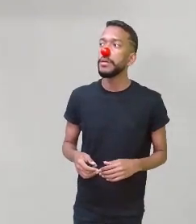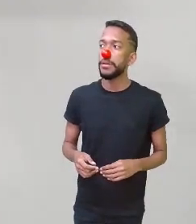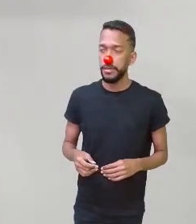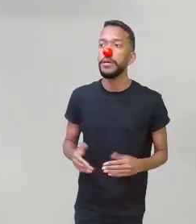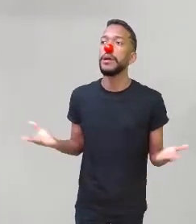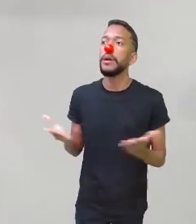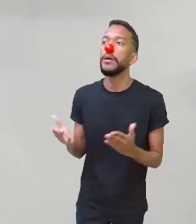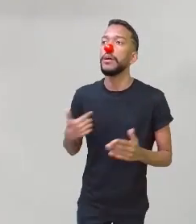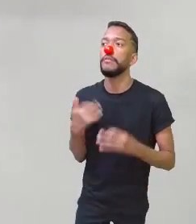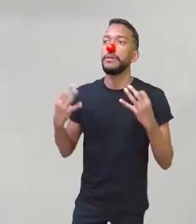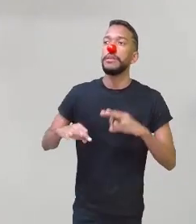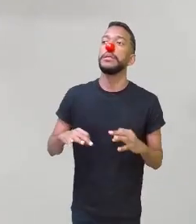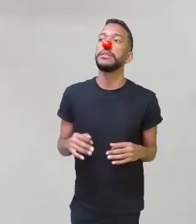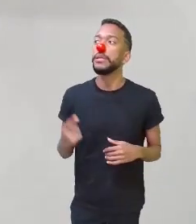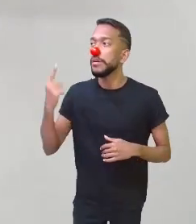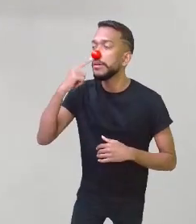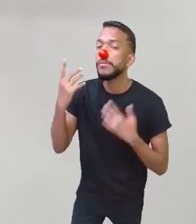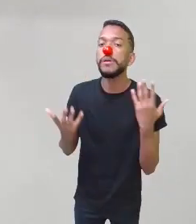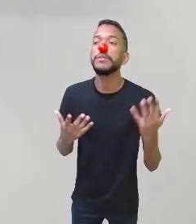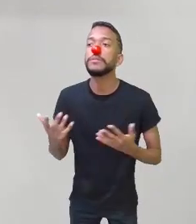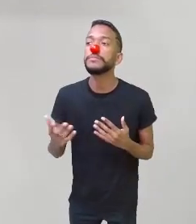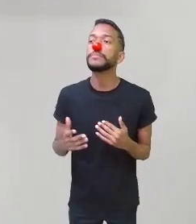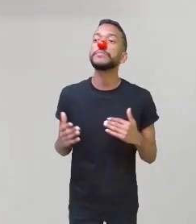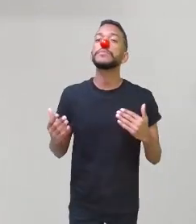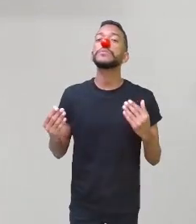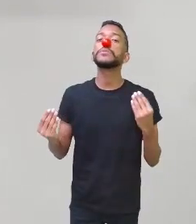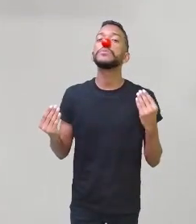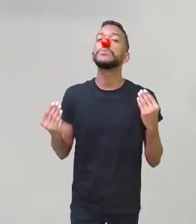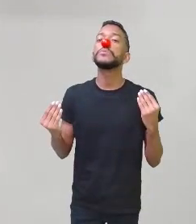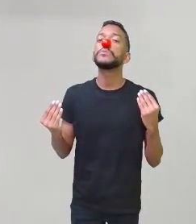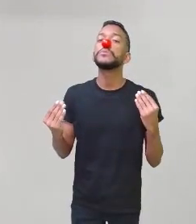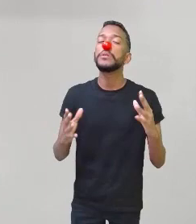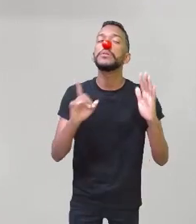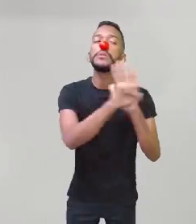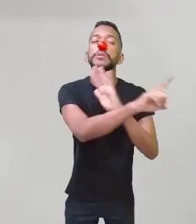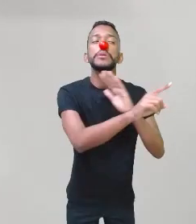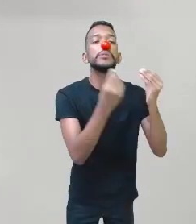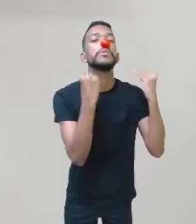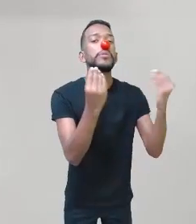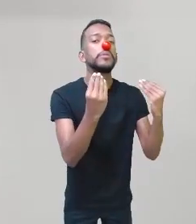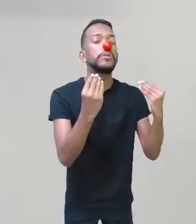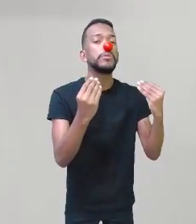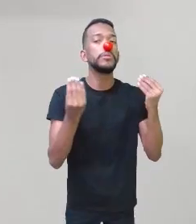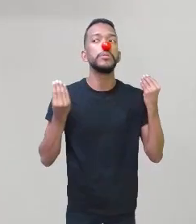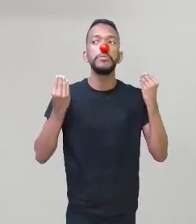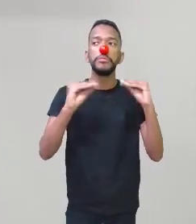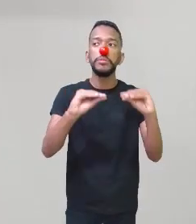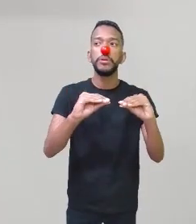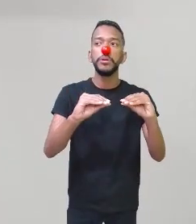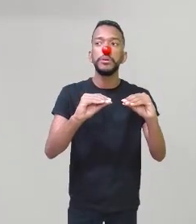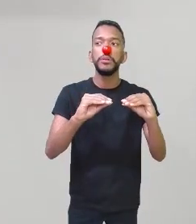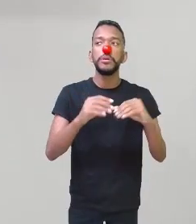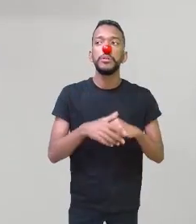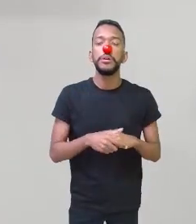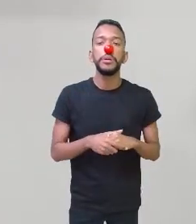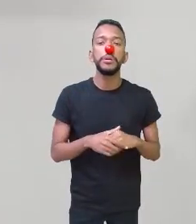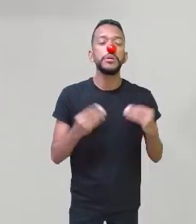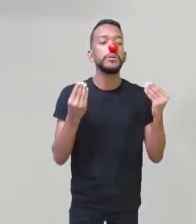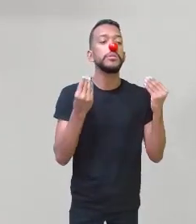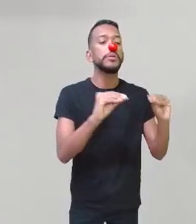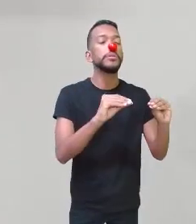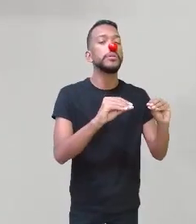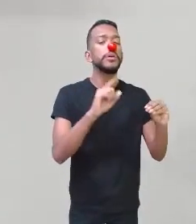vou acertar essa agora, vai. Bora lá. Como representa a fração